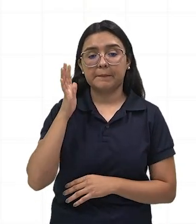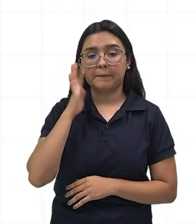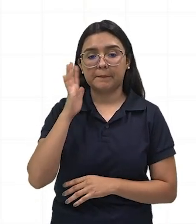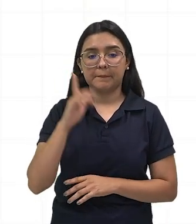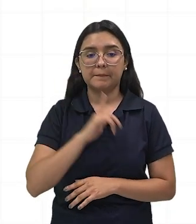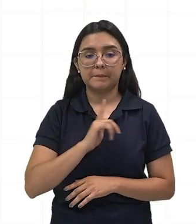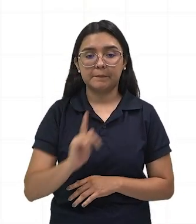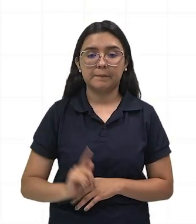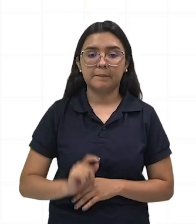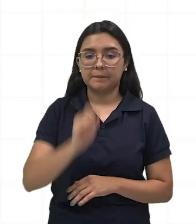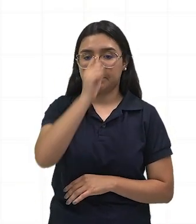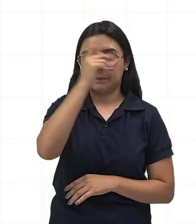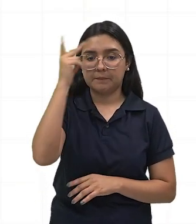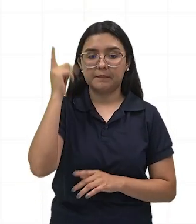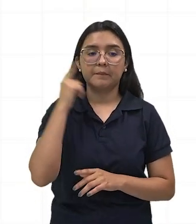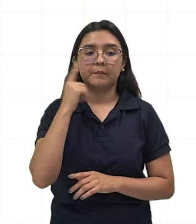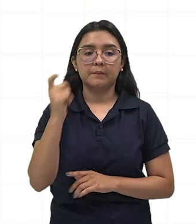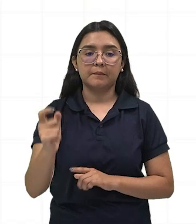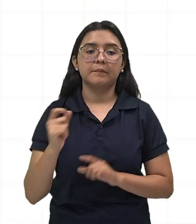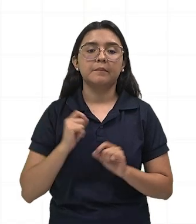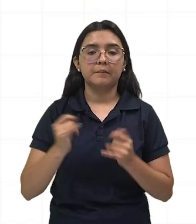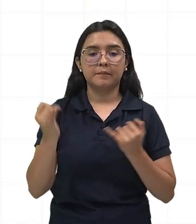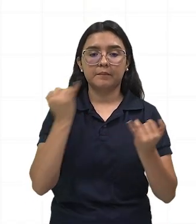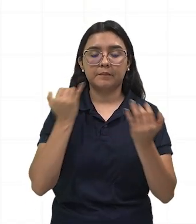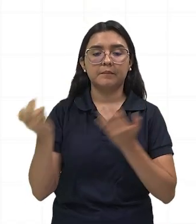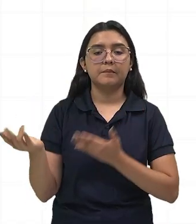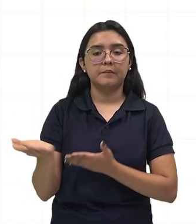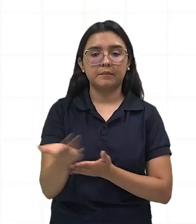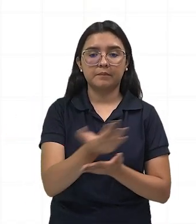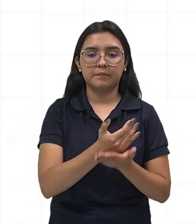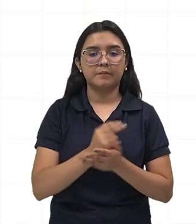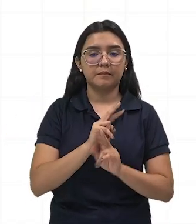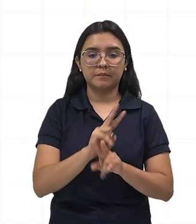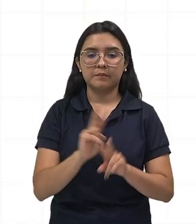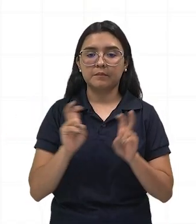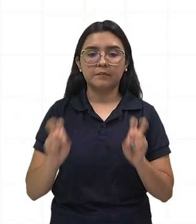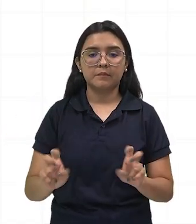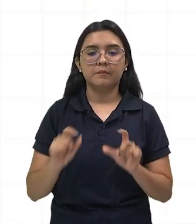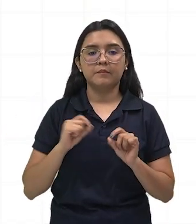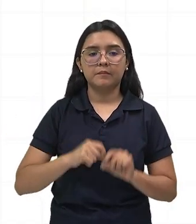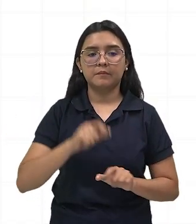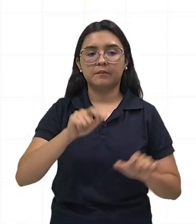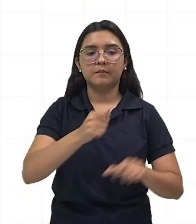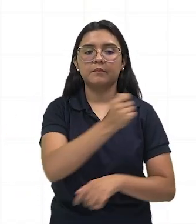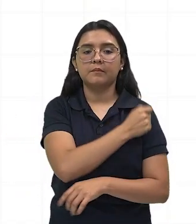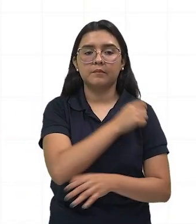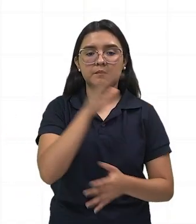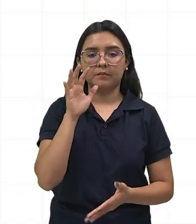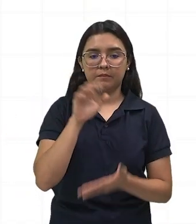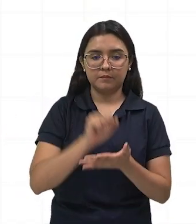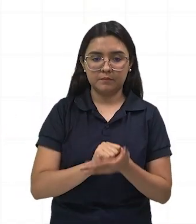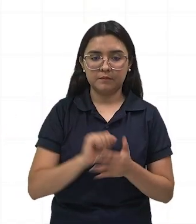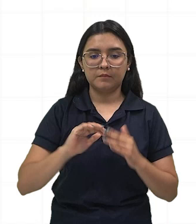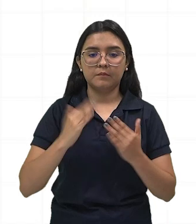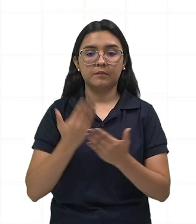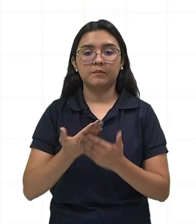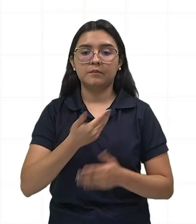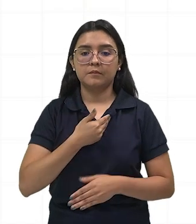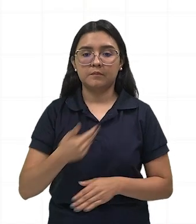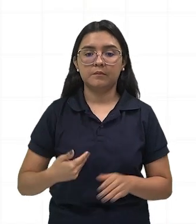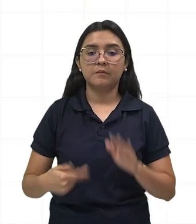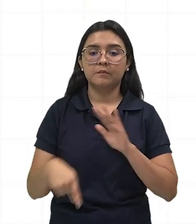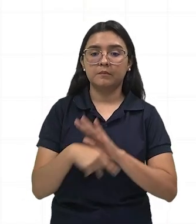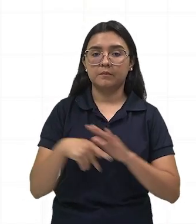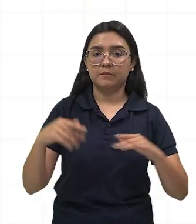governo municipal está interessado em coletar informações sobre todos os estudantes matriculados em escolas públicas